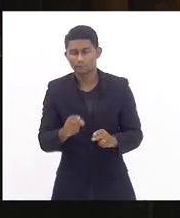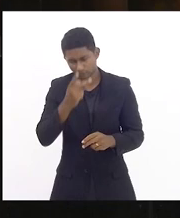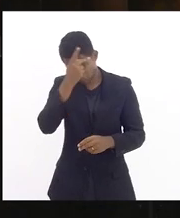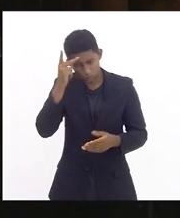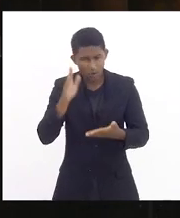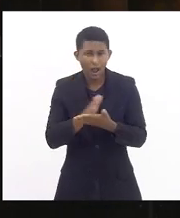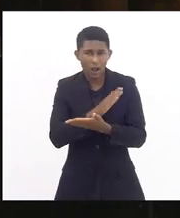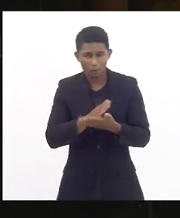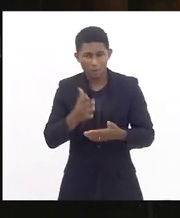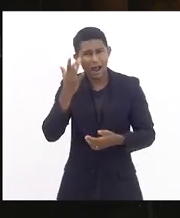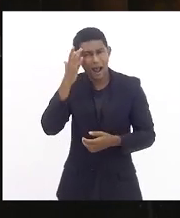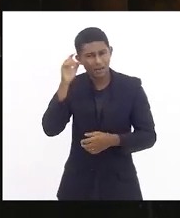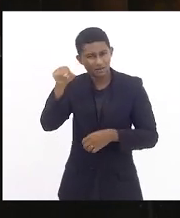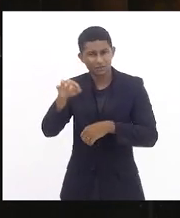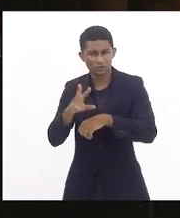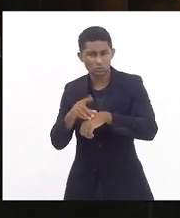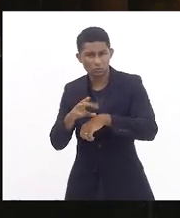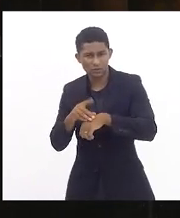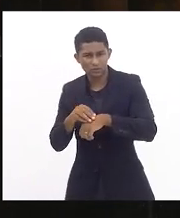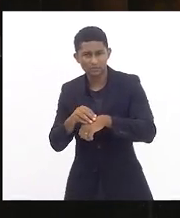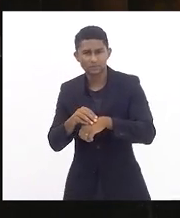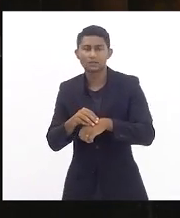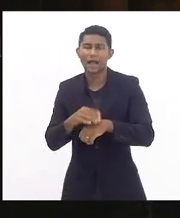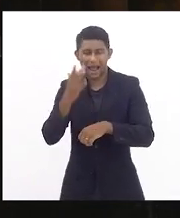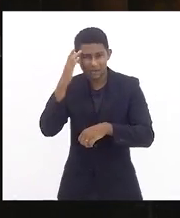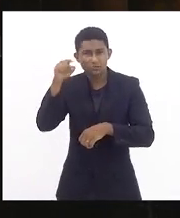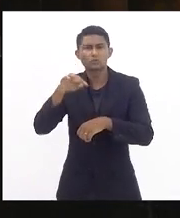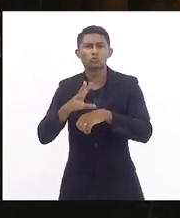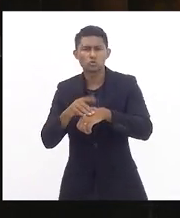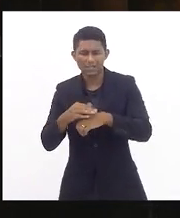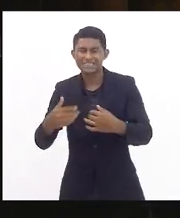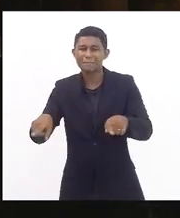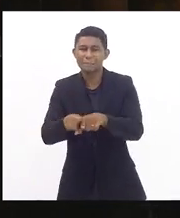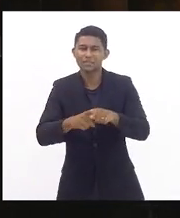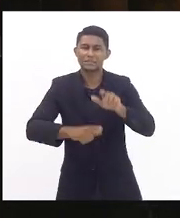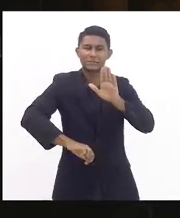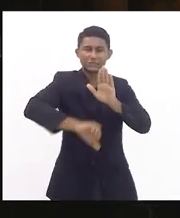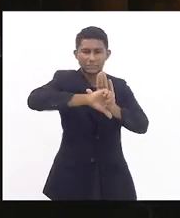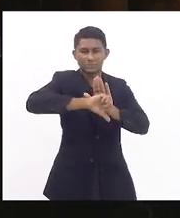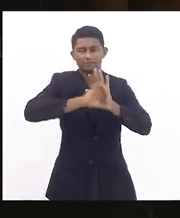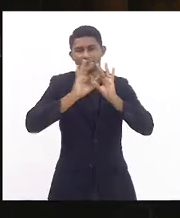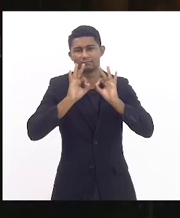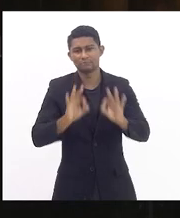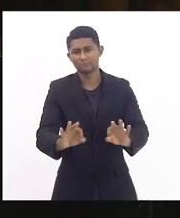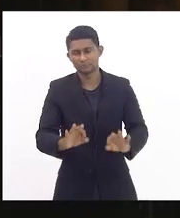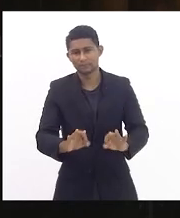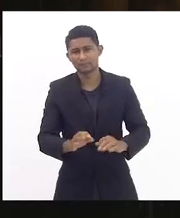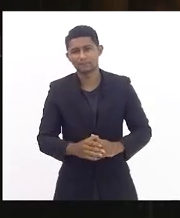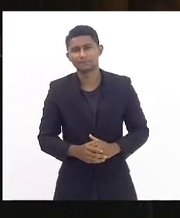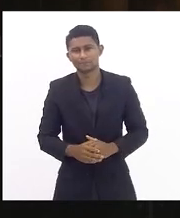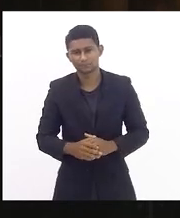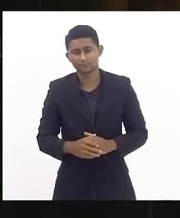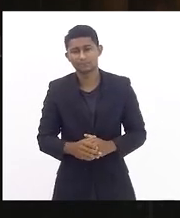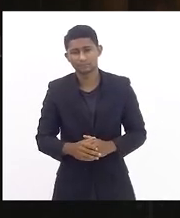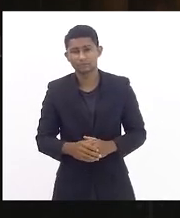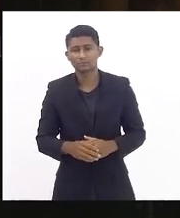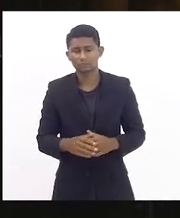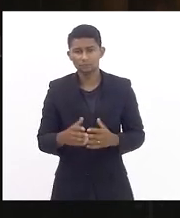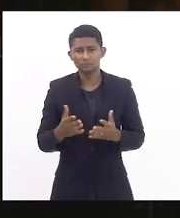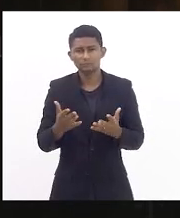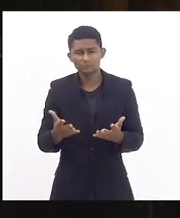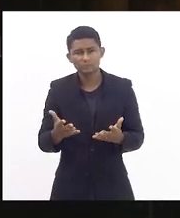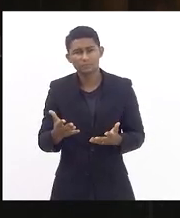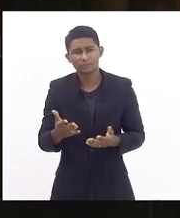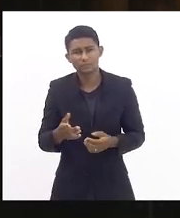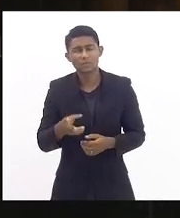doença. Eu considero que, além de doença, é crime, é pouca vergonha. É pouca vergonha? Então,